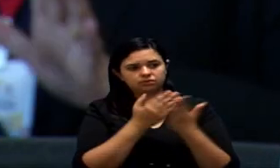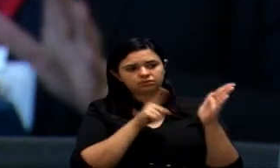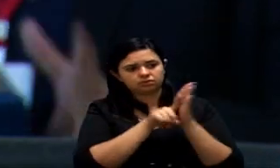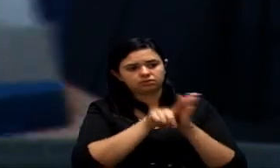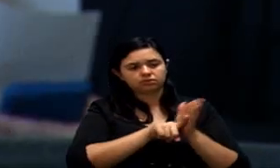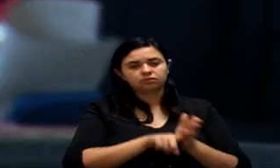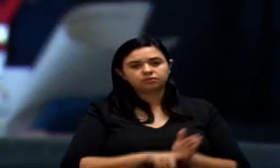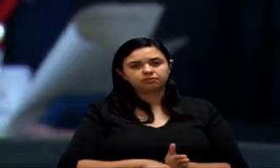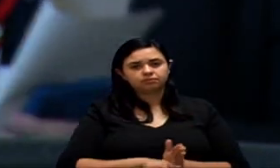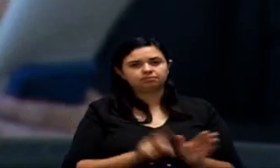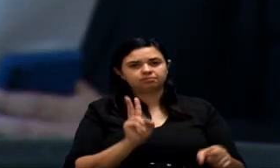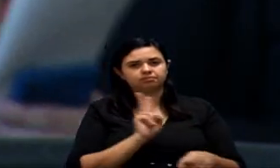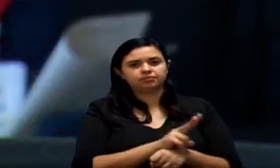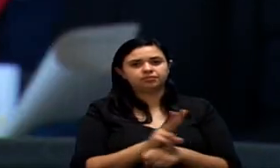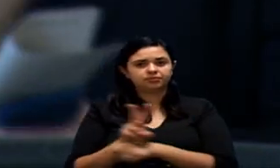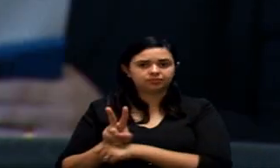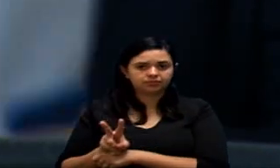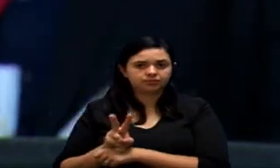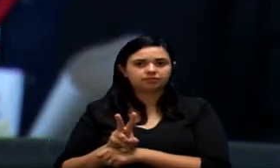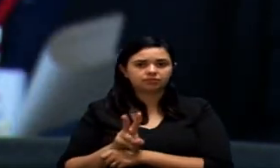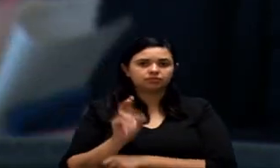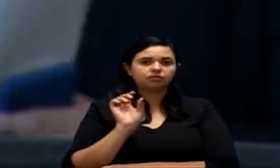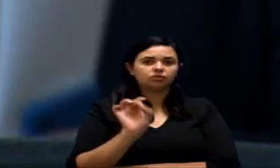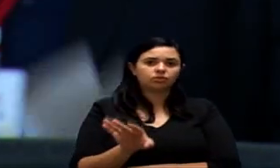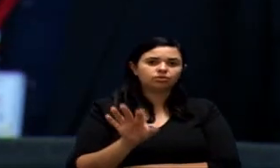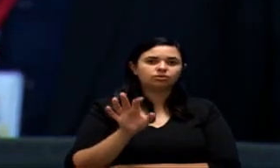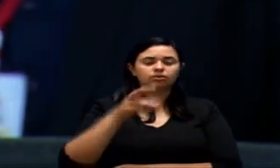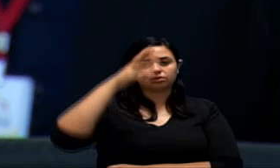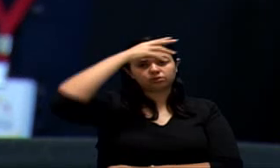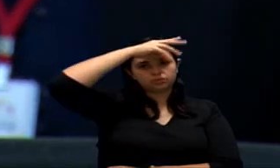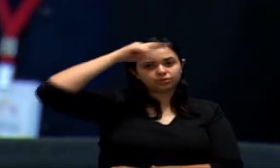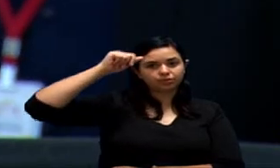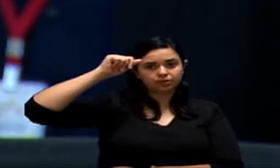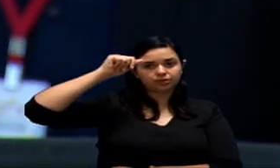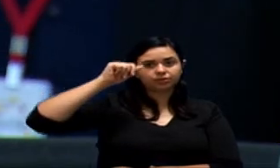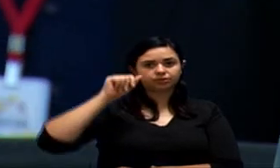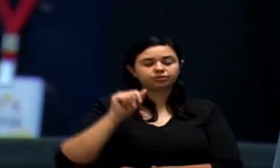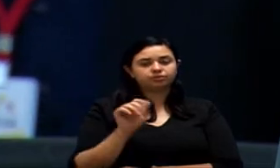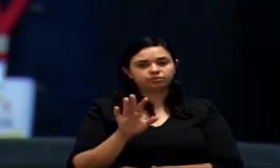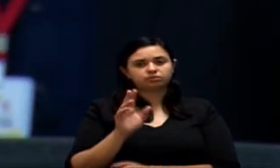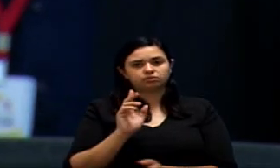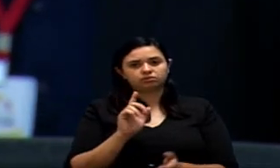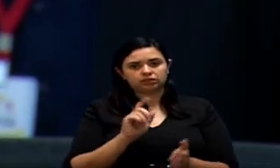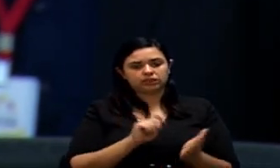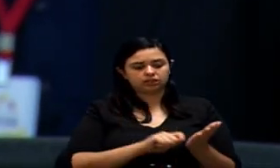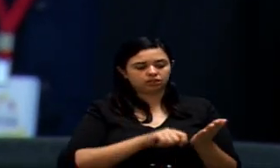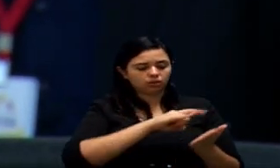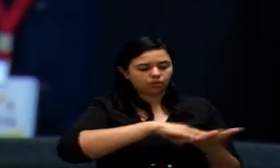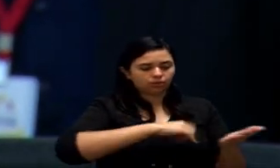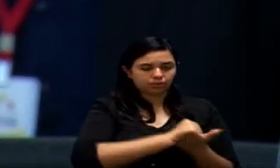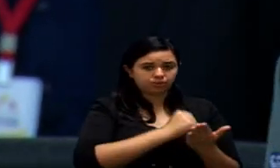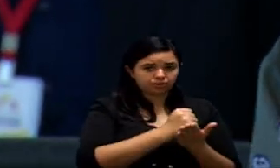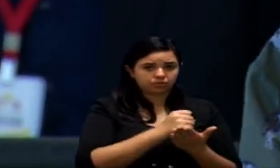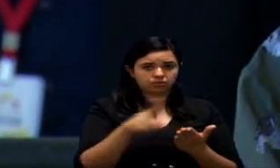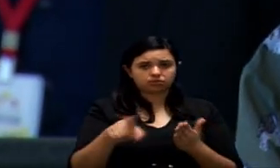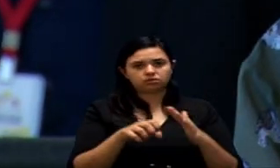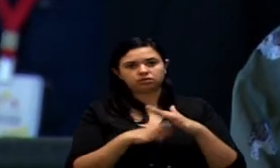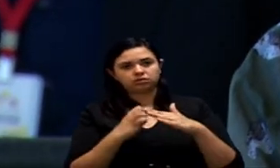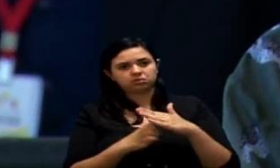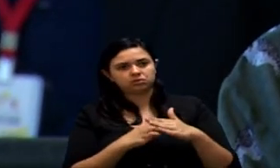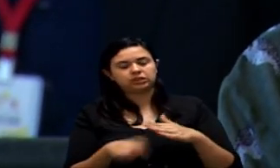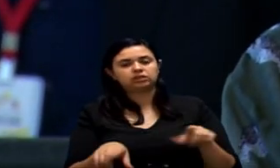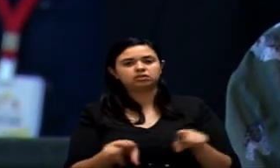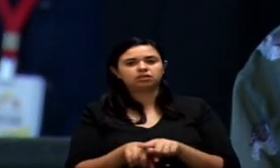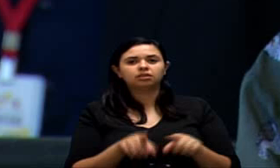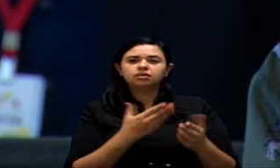haja uma fiscalização, não só da prefeitura, que fez esse contrato com a empresa, estudar como